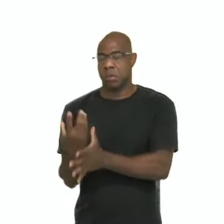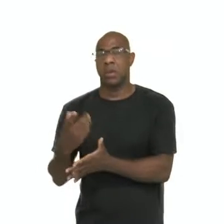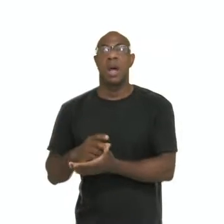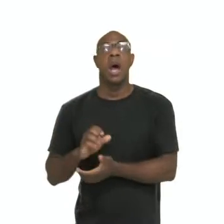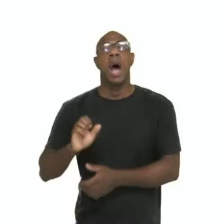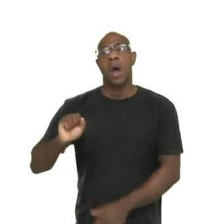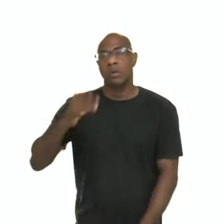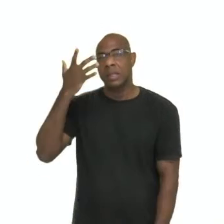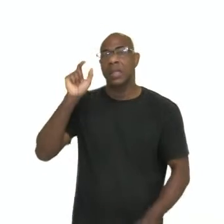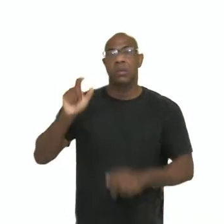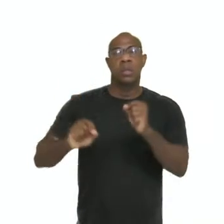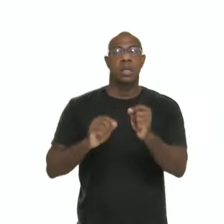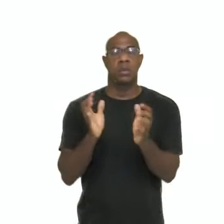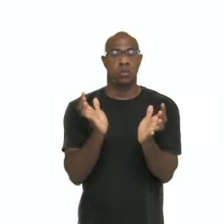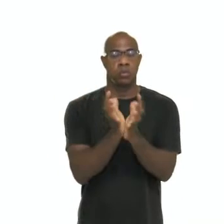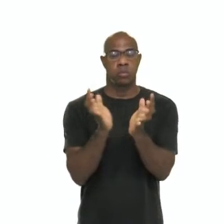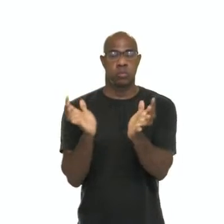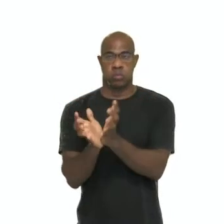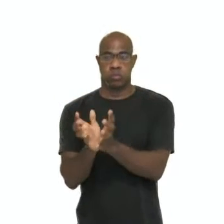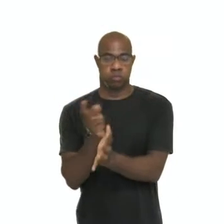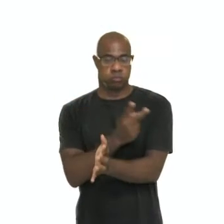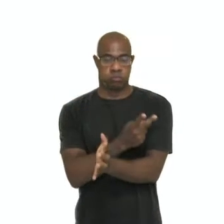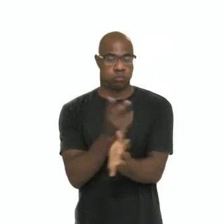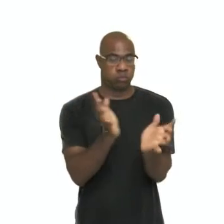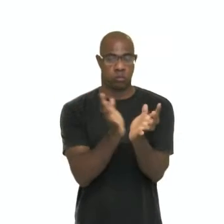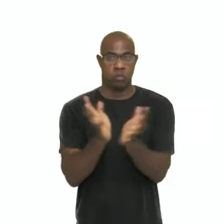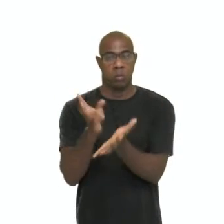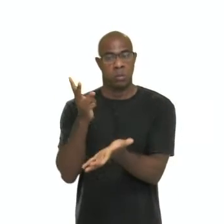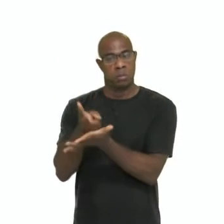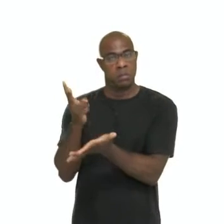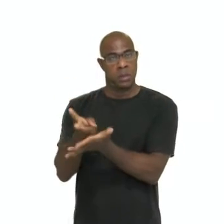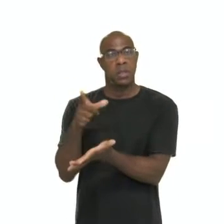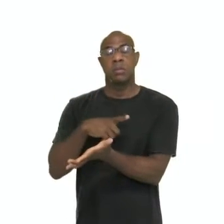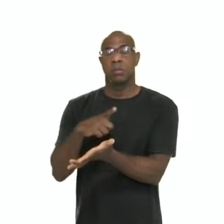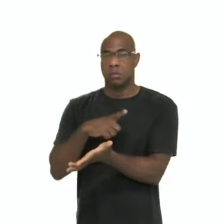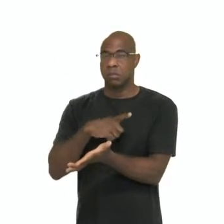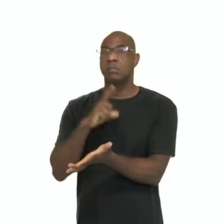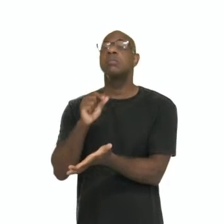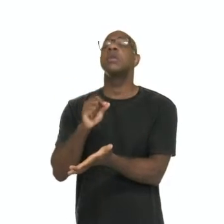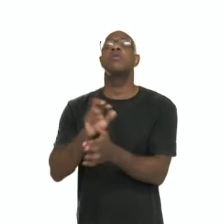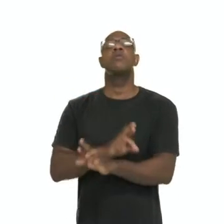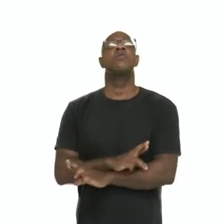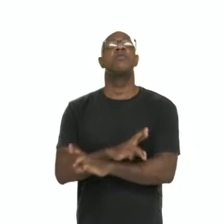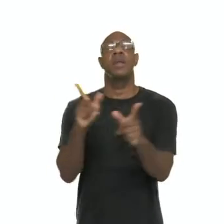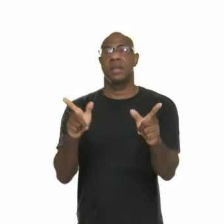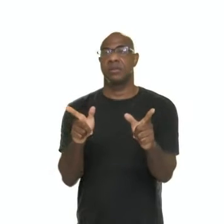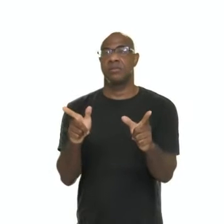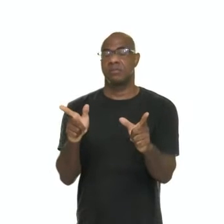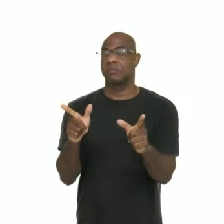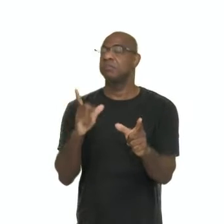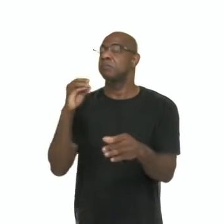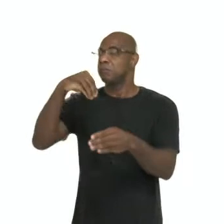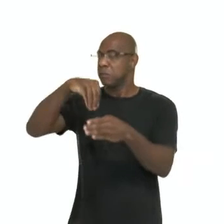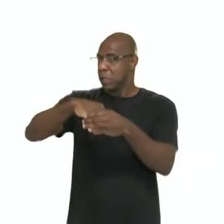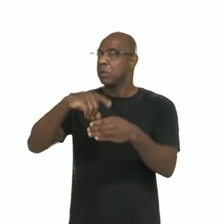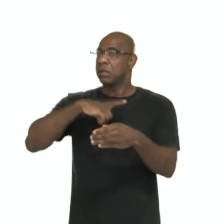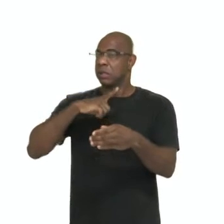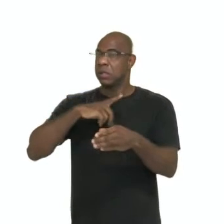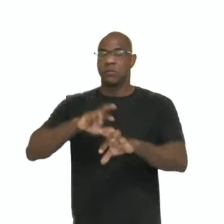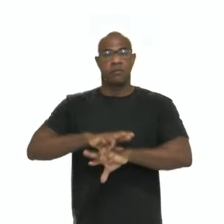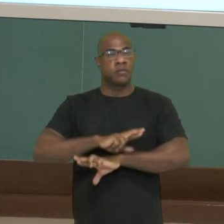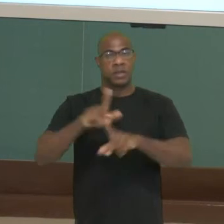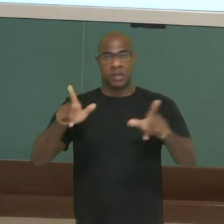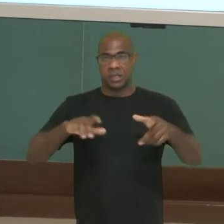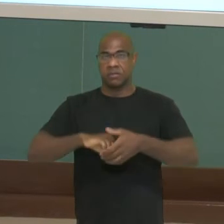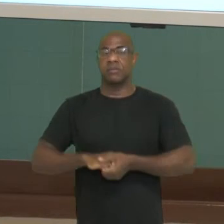duas populações de uma mesma espécie se tornam diferentes entre si, formando